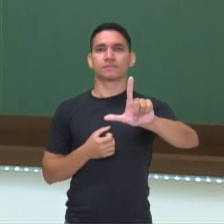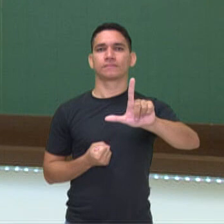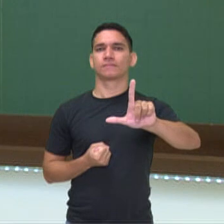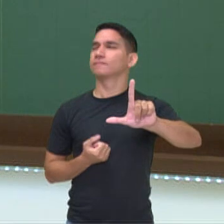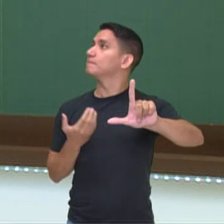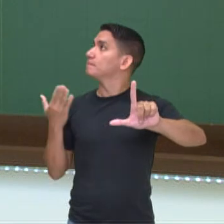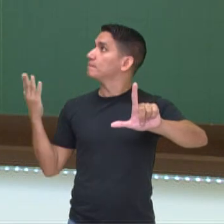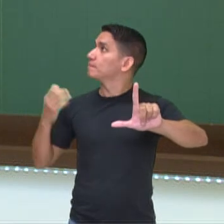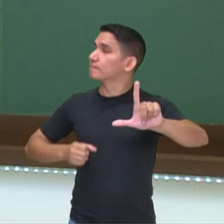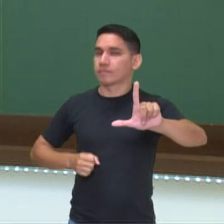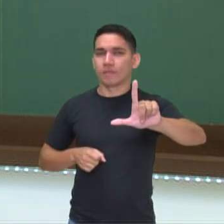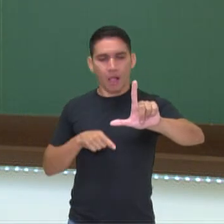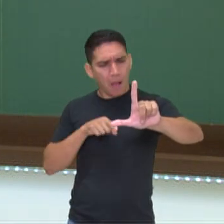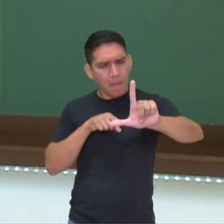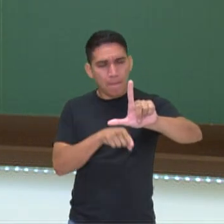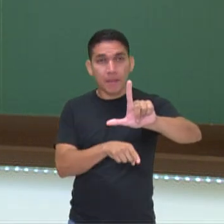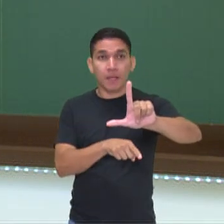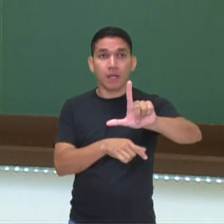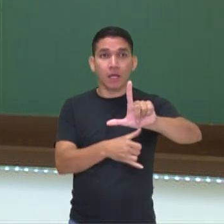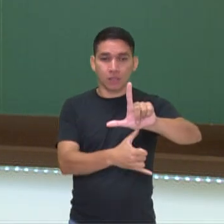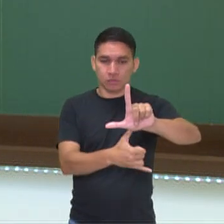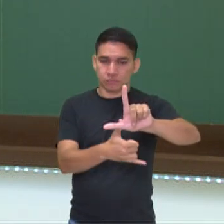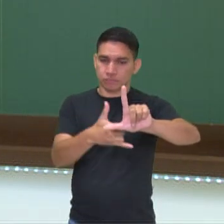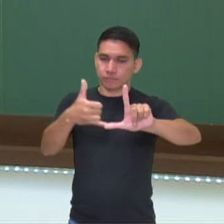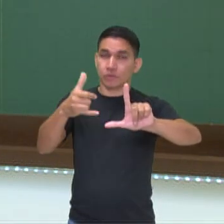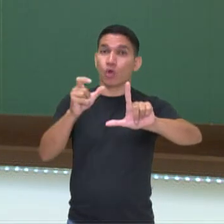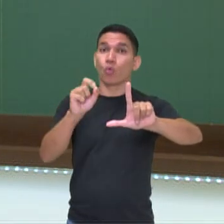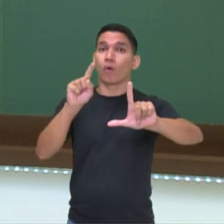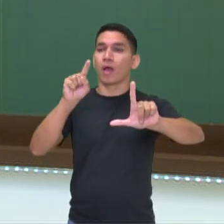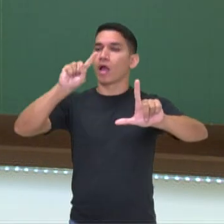ponto. A coordenada desse ponto aqui é